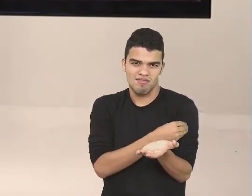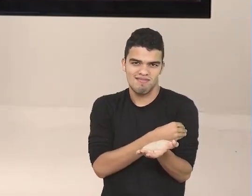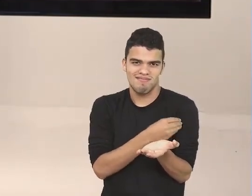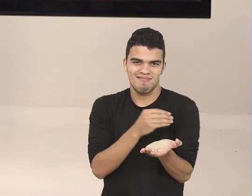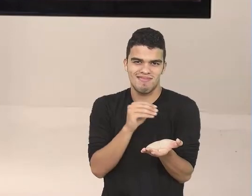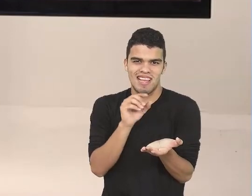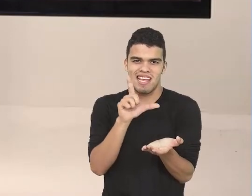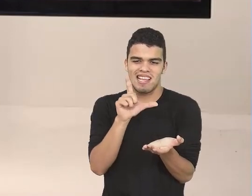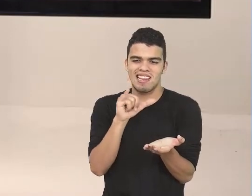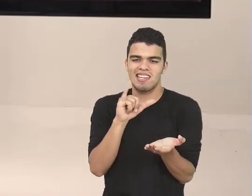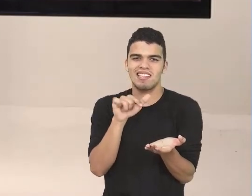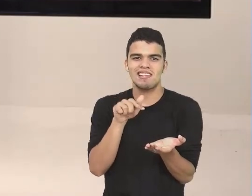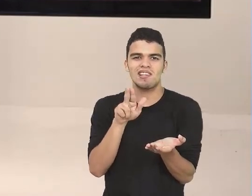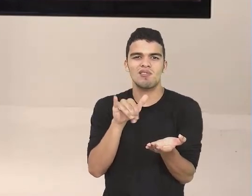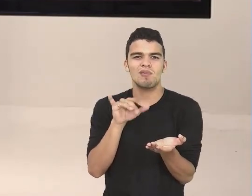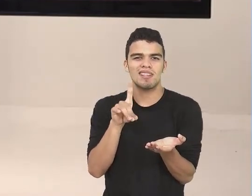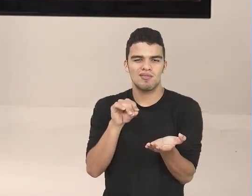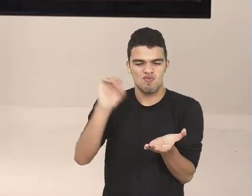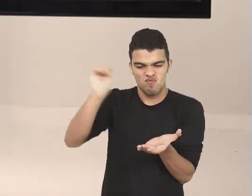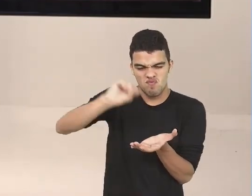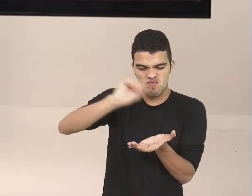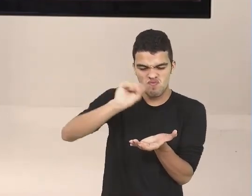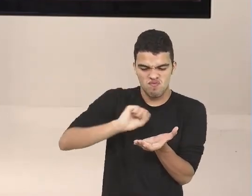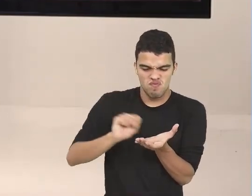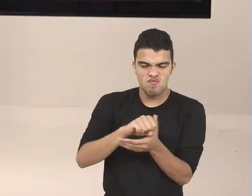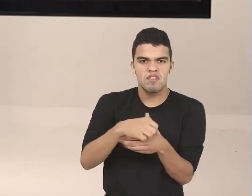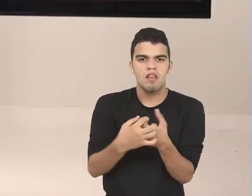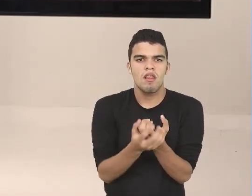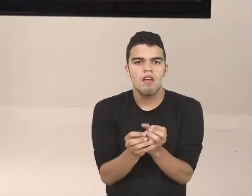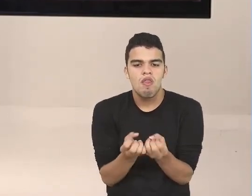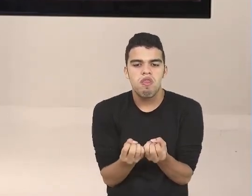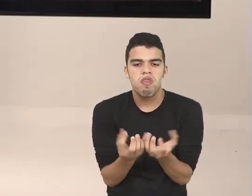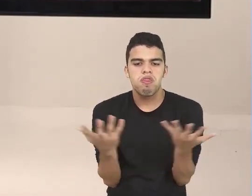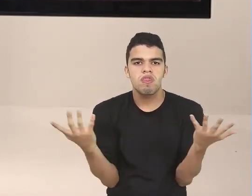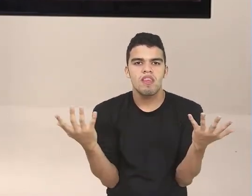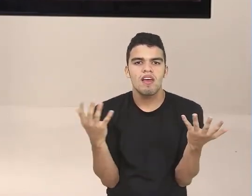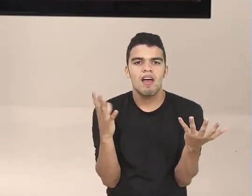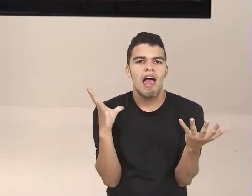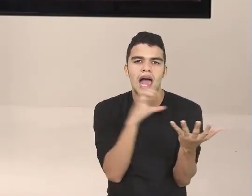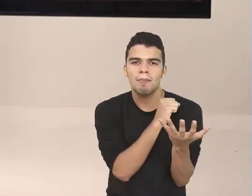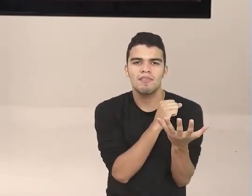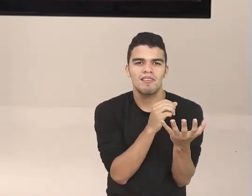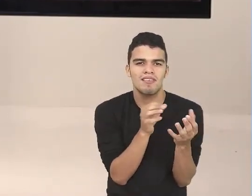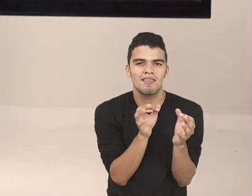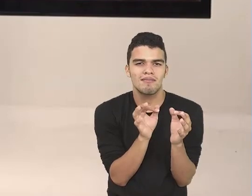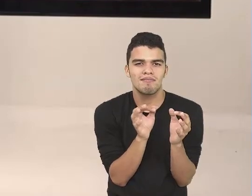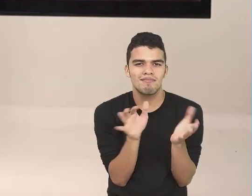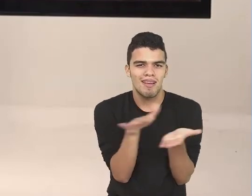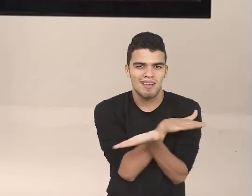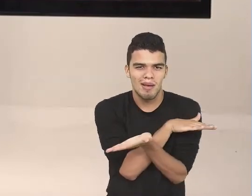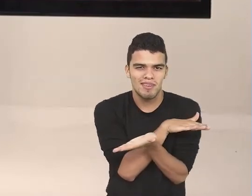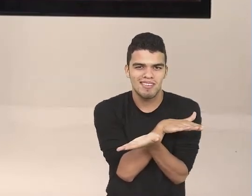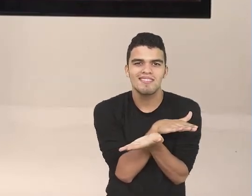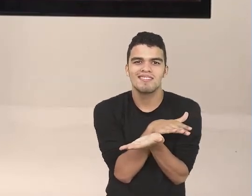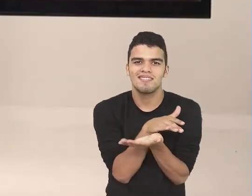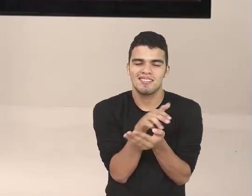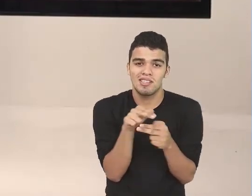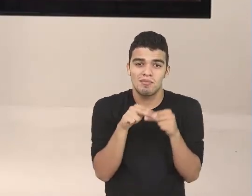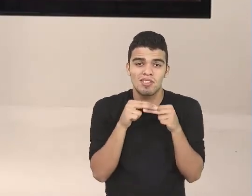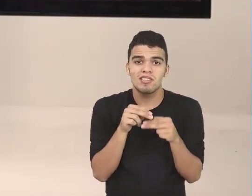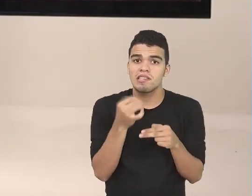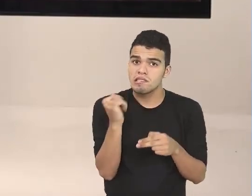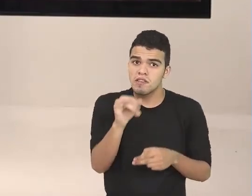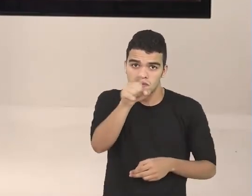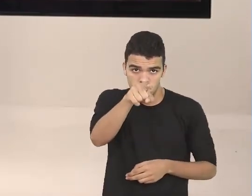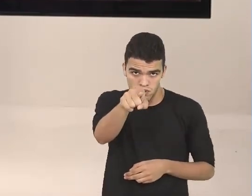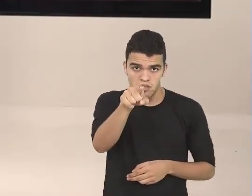o álcool em gel. Então o que a gente recomenda é que se você vai utilizar o álcool para fazer a higienização